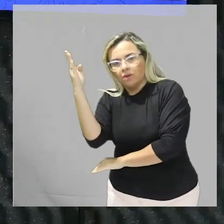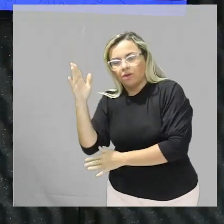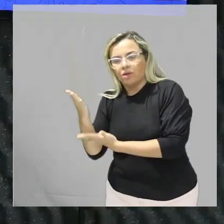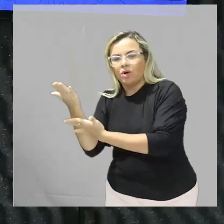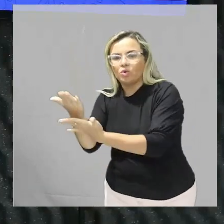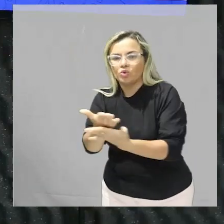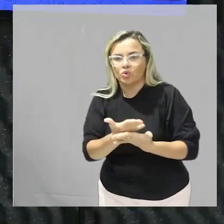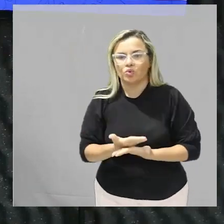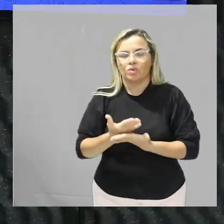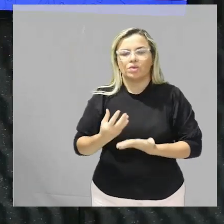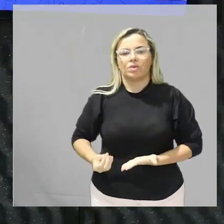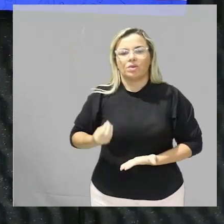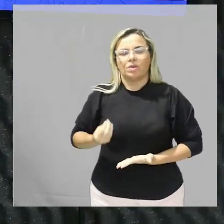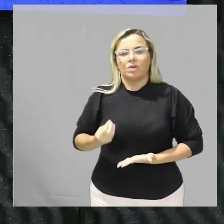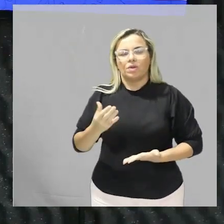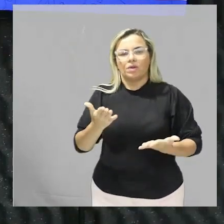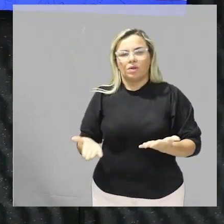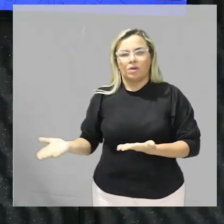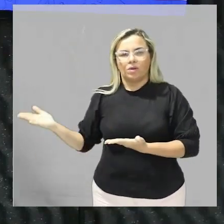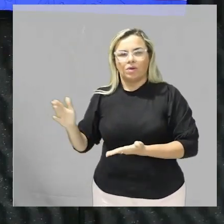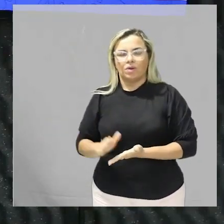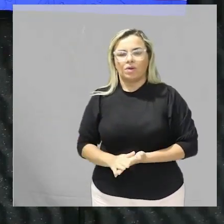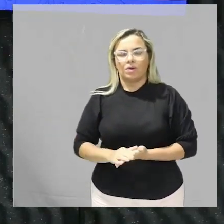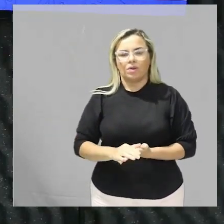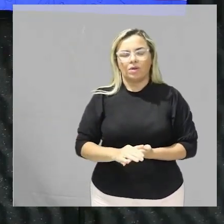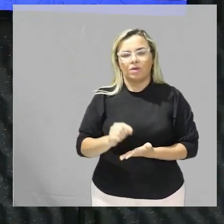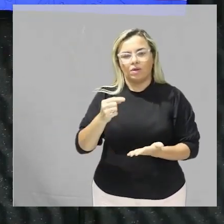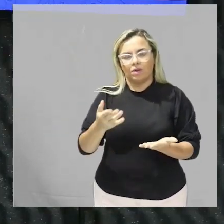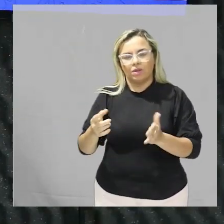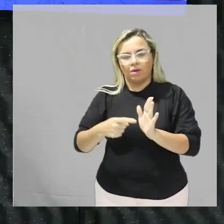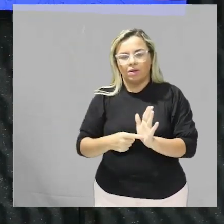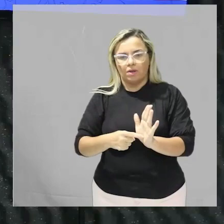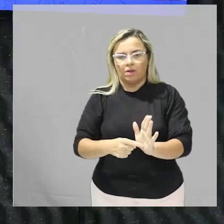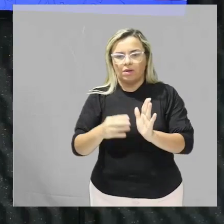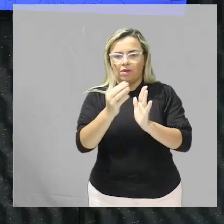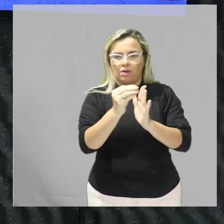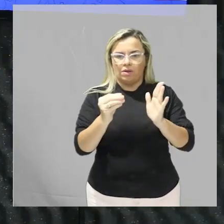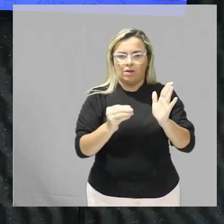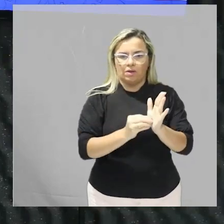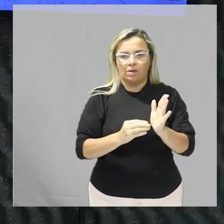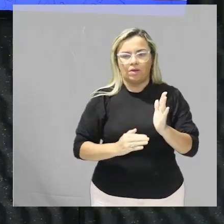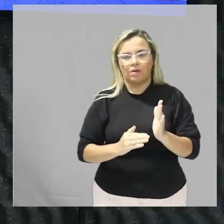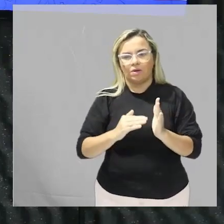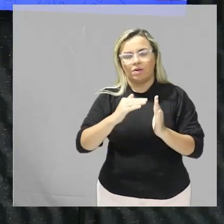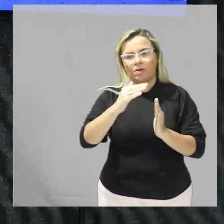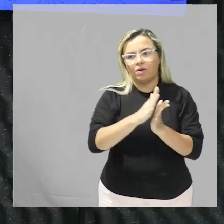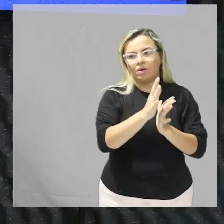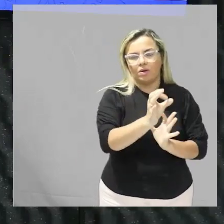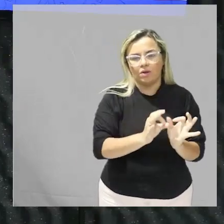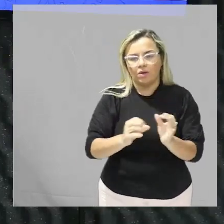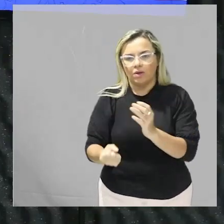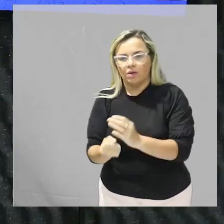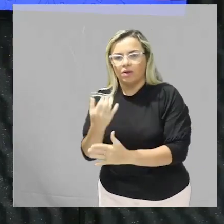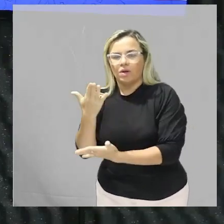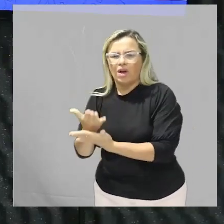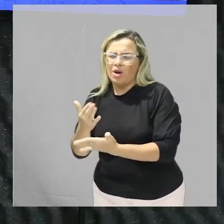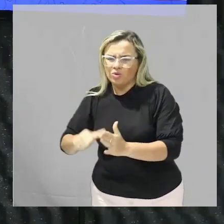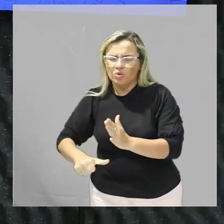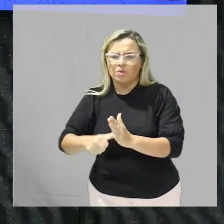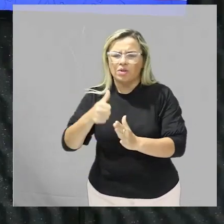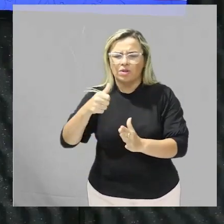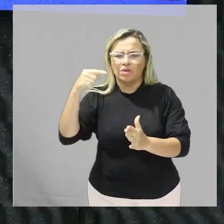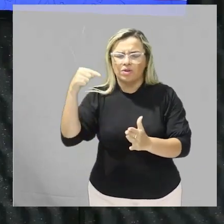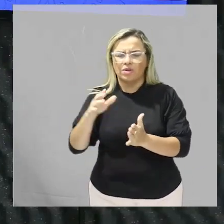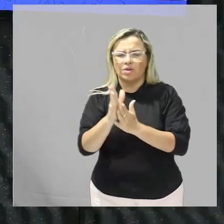da vida. Até porque esse primeiro conteúdo aqui, os níveis de organização em ecologia, é um dos primeiros conteúdos que são